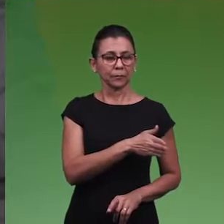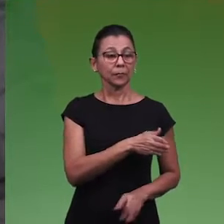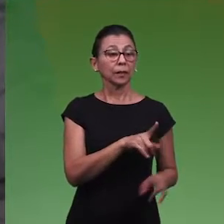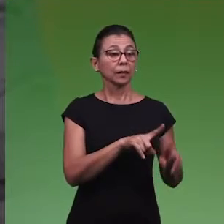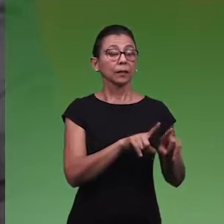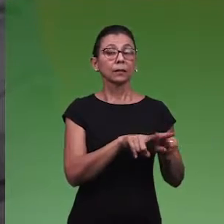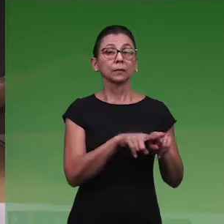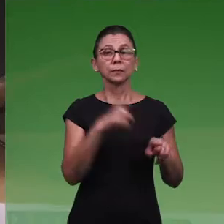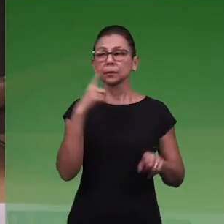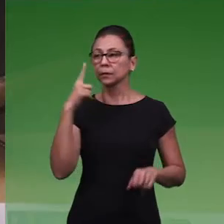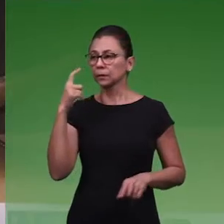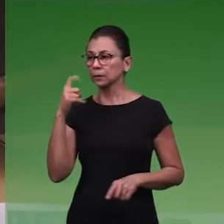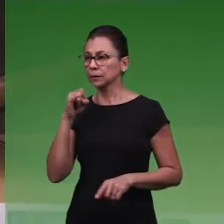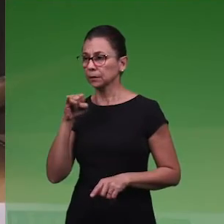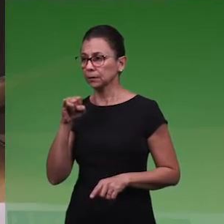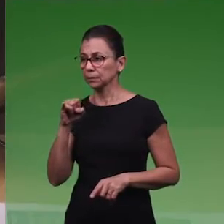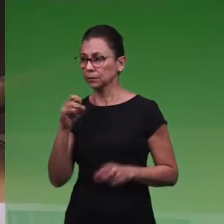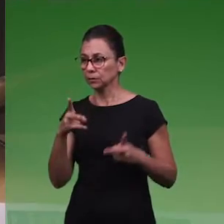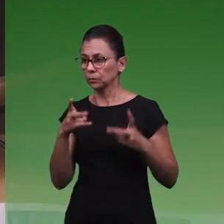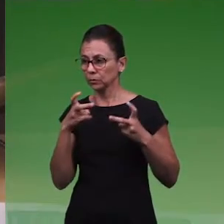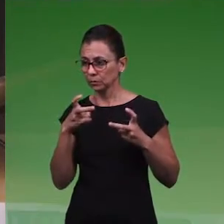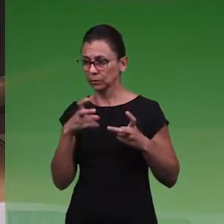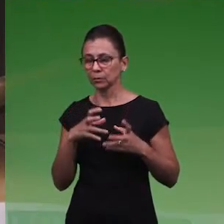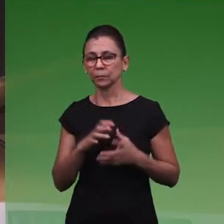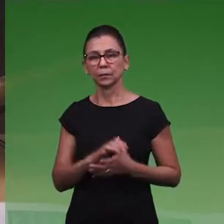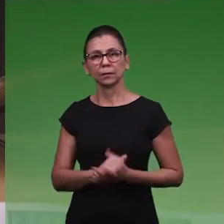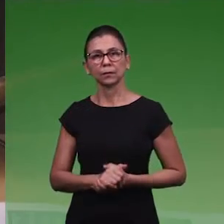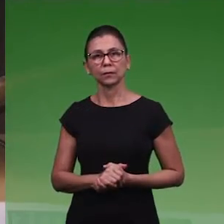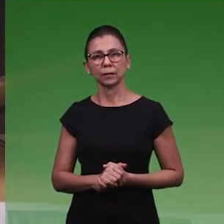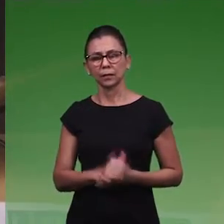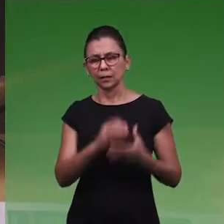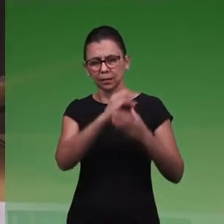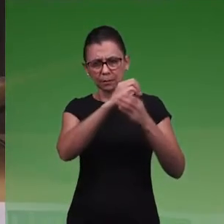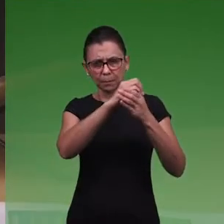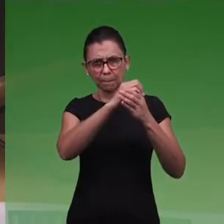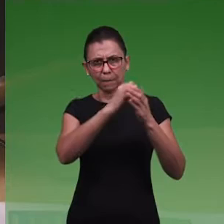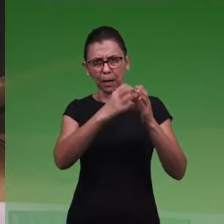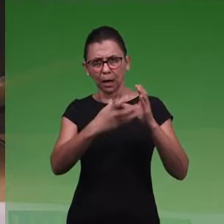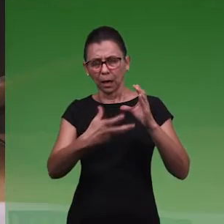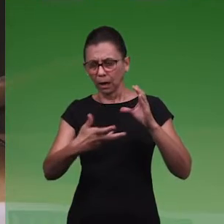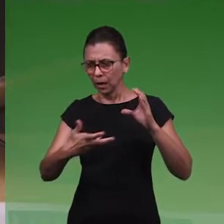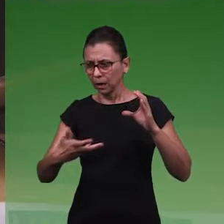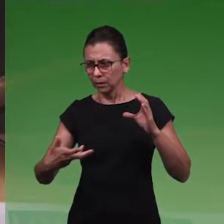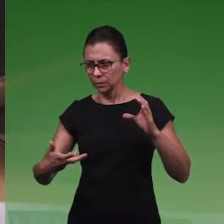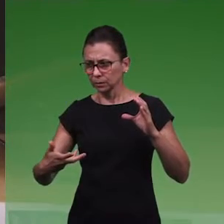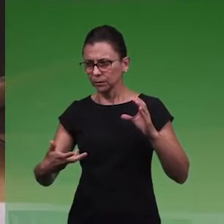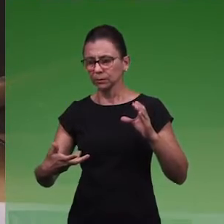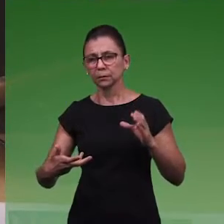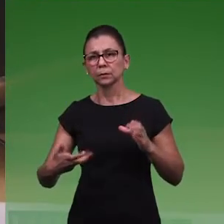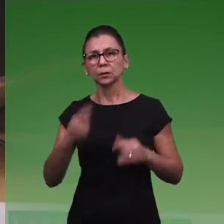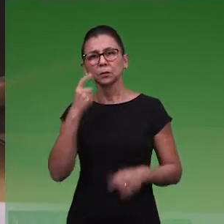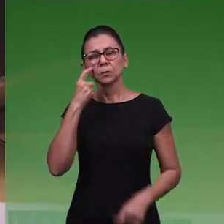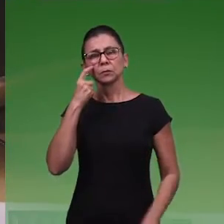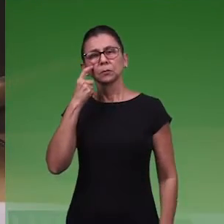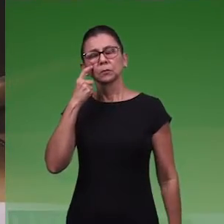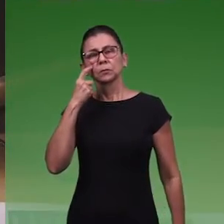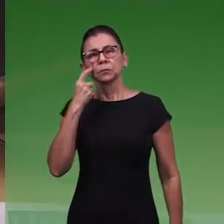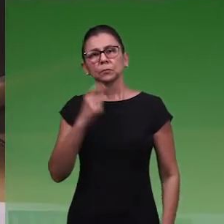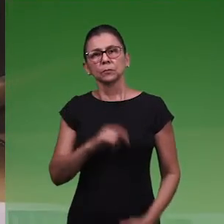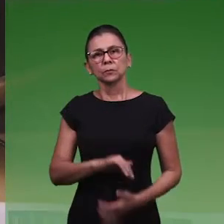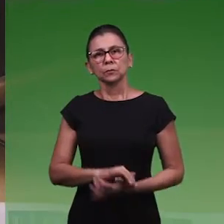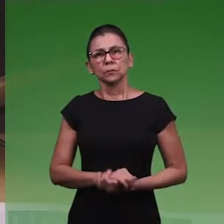aspecto interessante também, é que se nós olharmos essas características, nós vamos ver